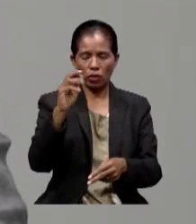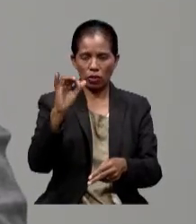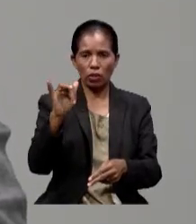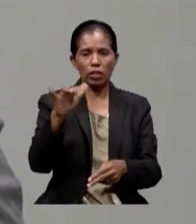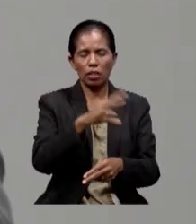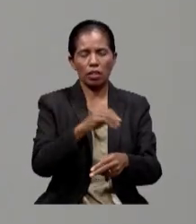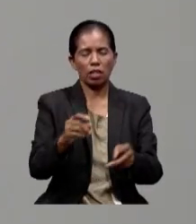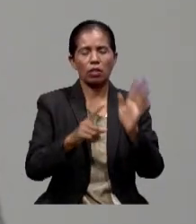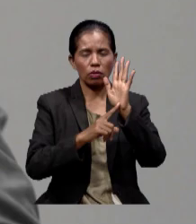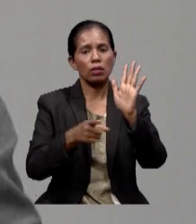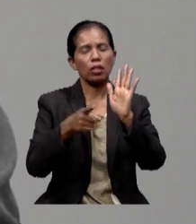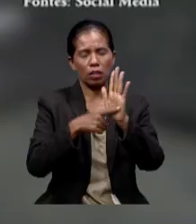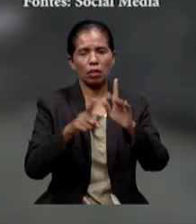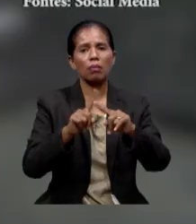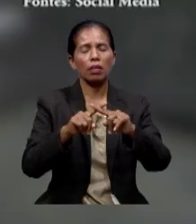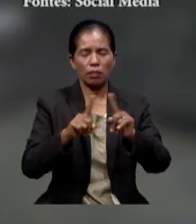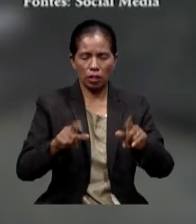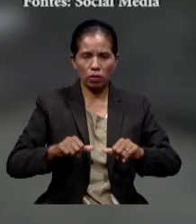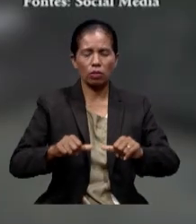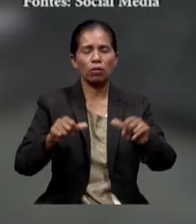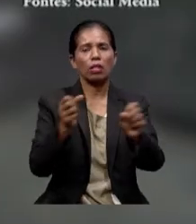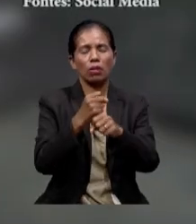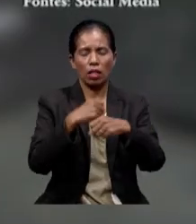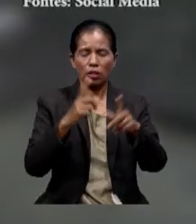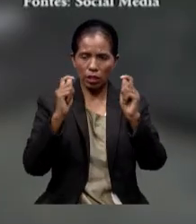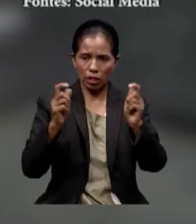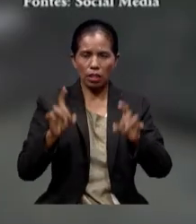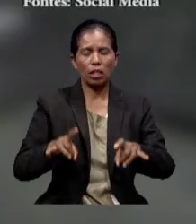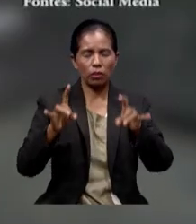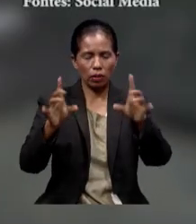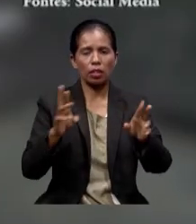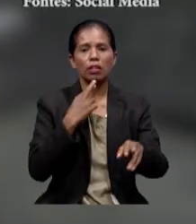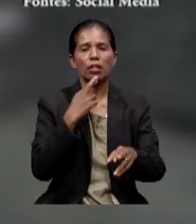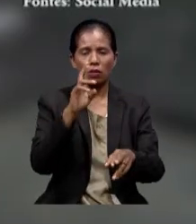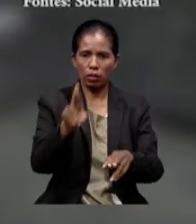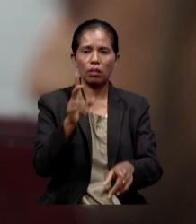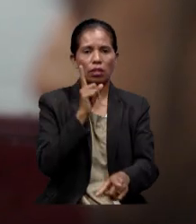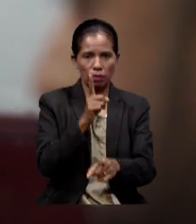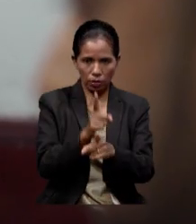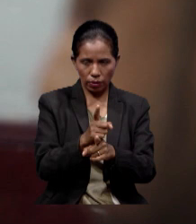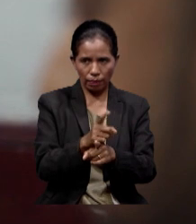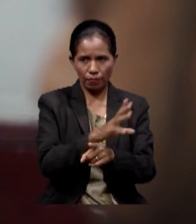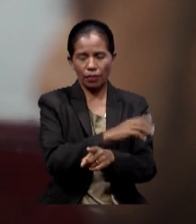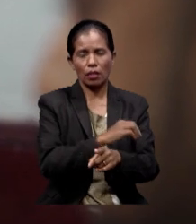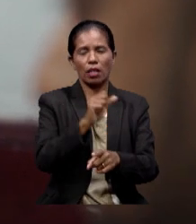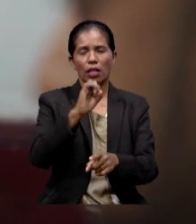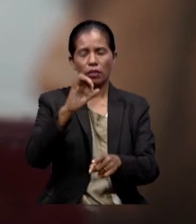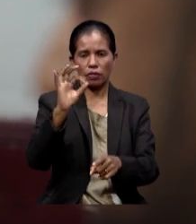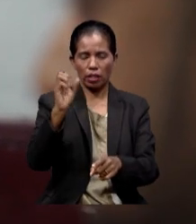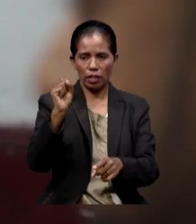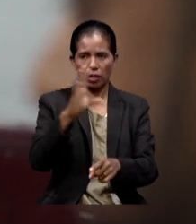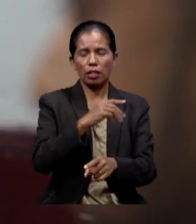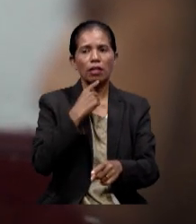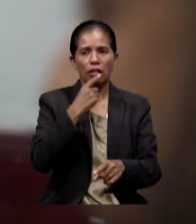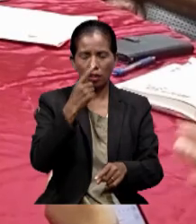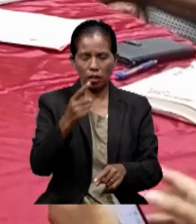mai bese continua bahalo teste iha diaspora ho dihetan resultado ne belolos. Inspitur Zeral Aifaesa Ernesto Monteiro